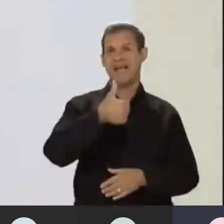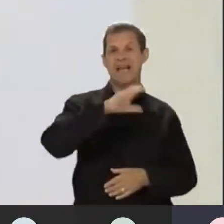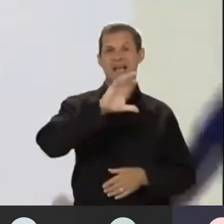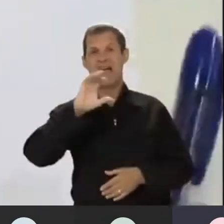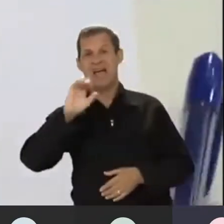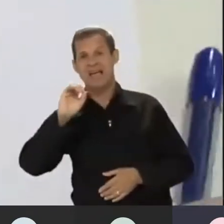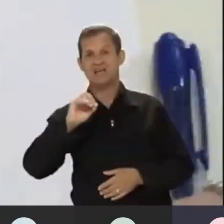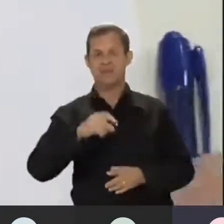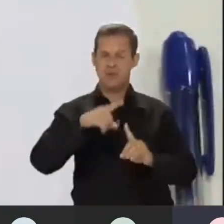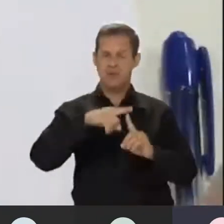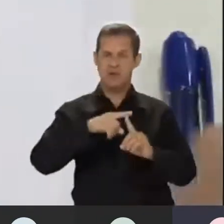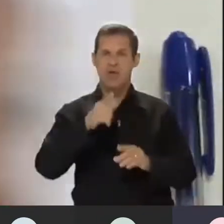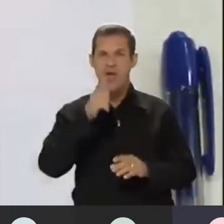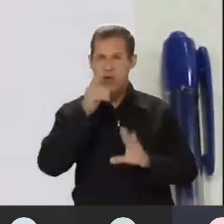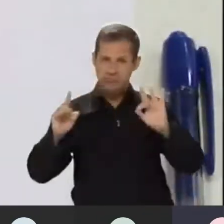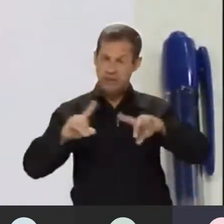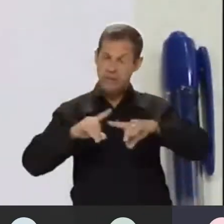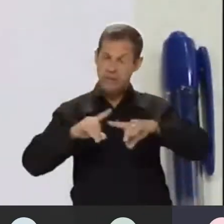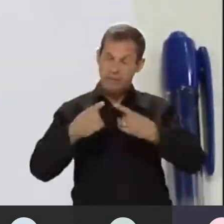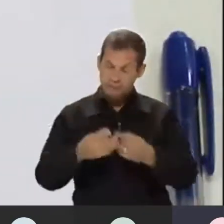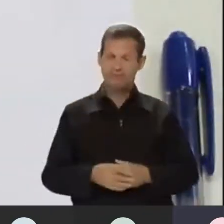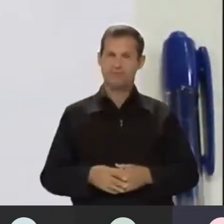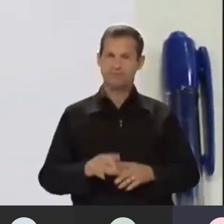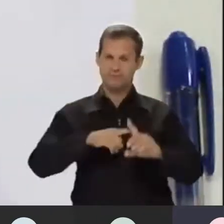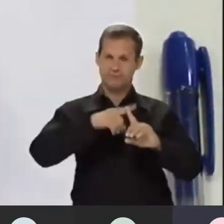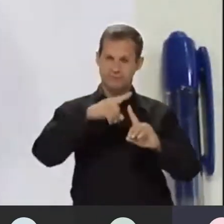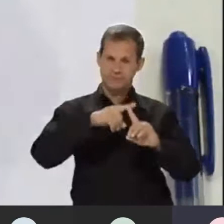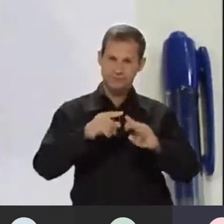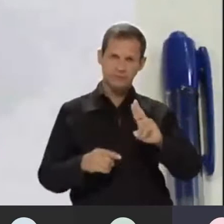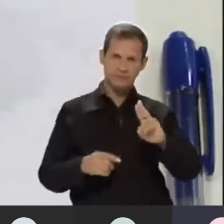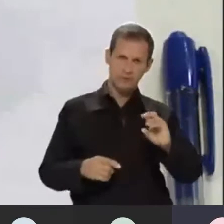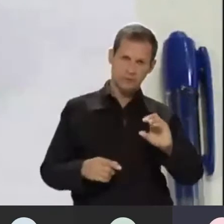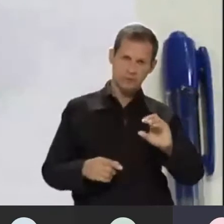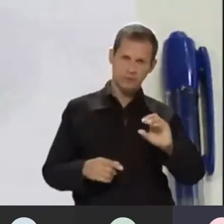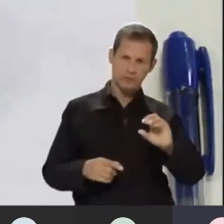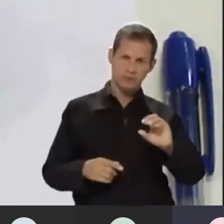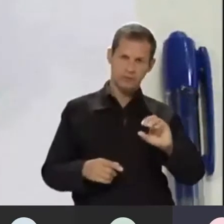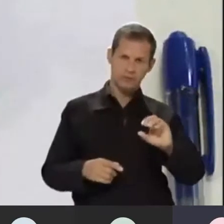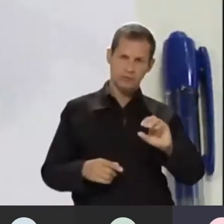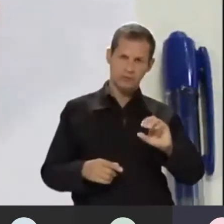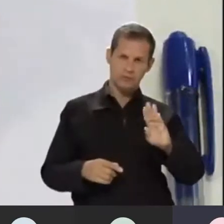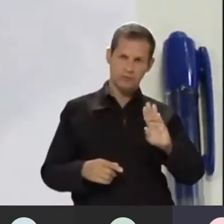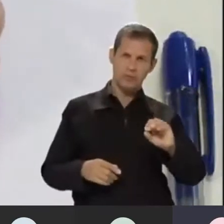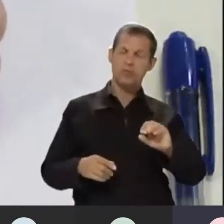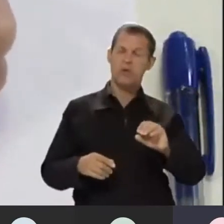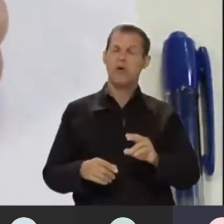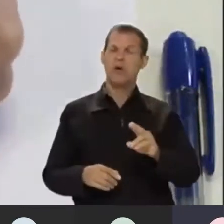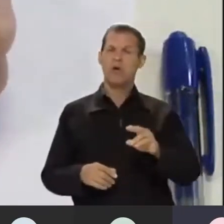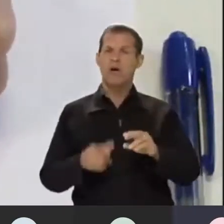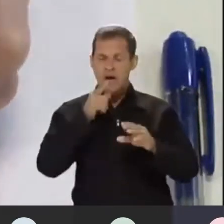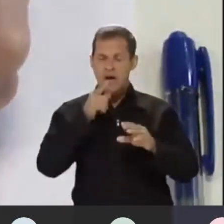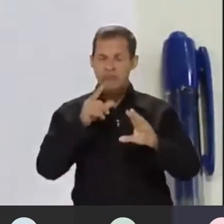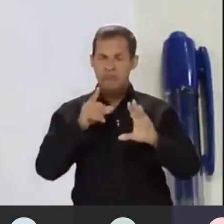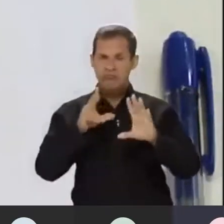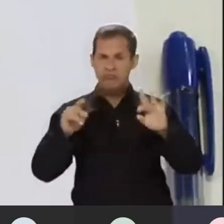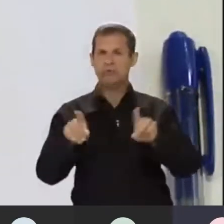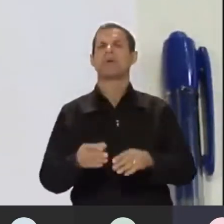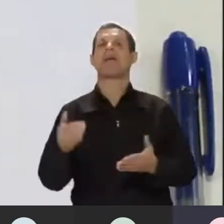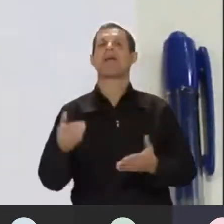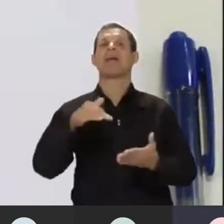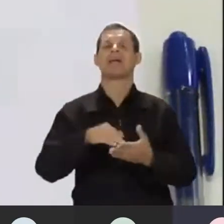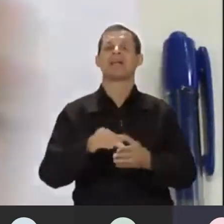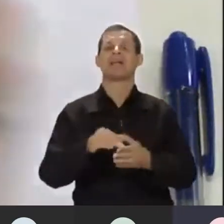a 100, que é essa umidade relativa. E a parte da temperatura de bulbo úmido também, tá? Ele vai variando, ele vai vir essa parte